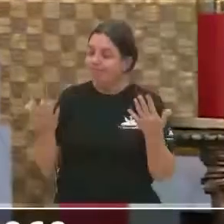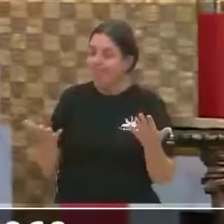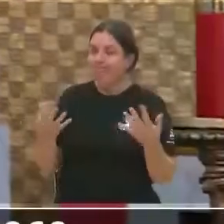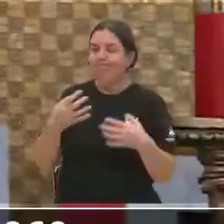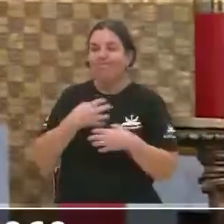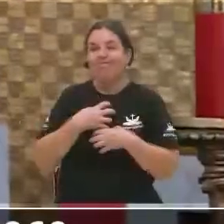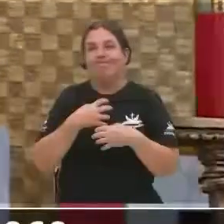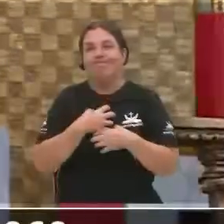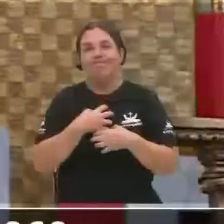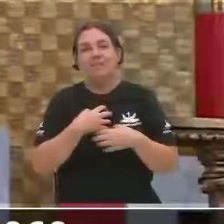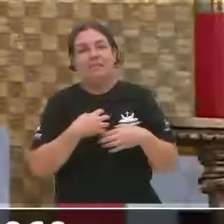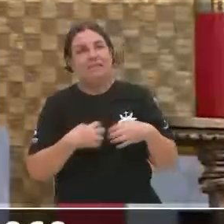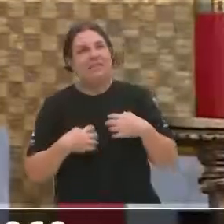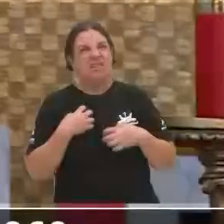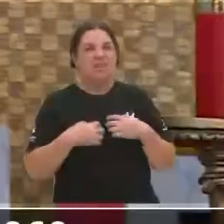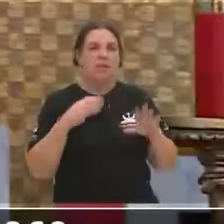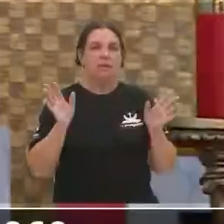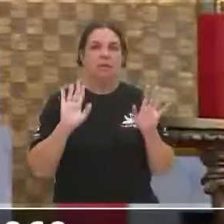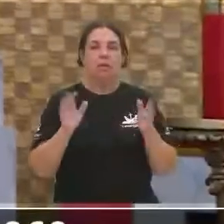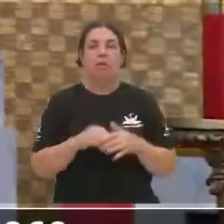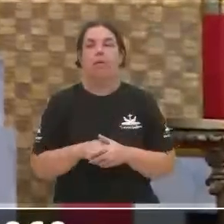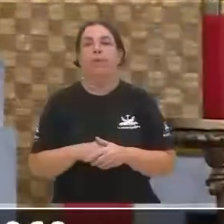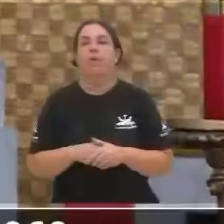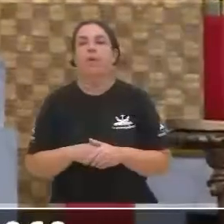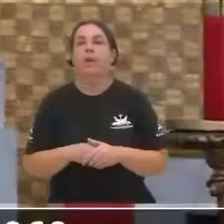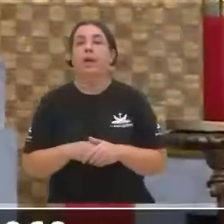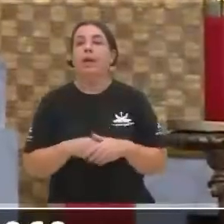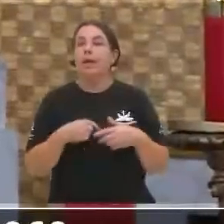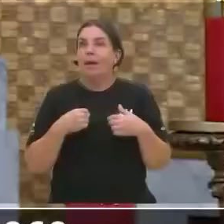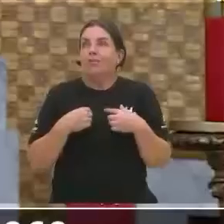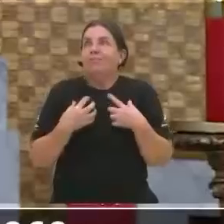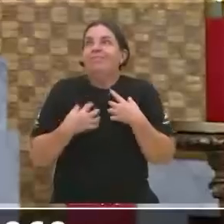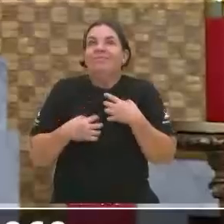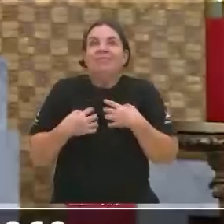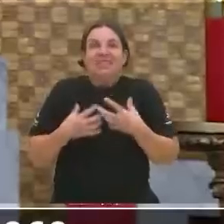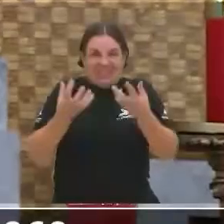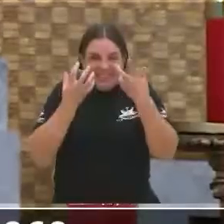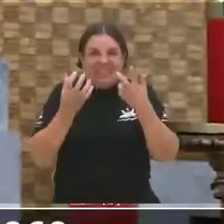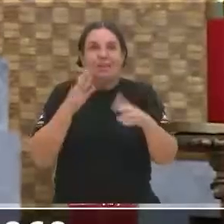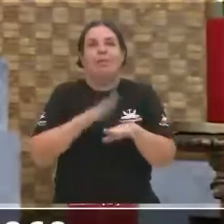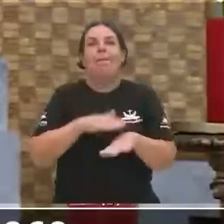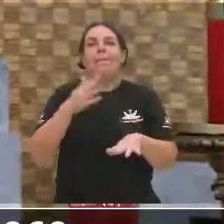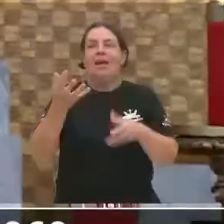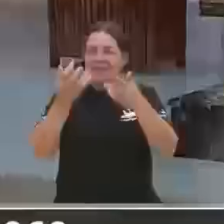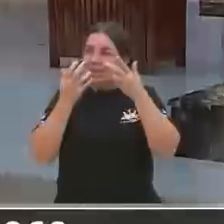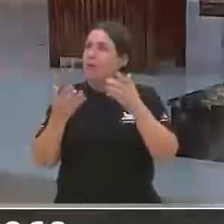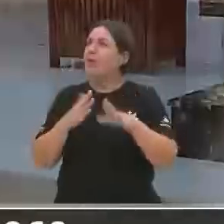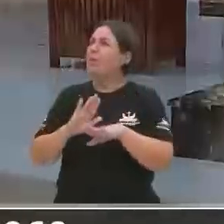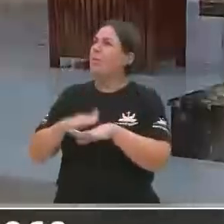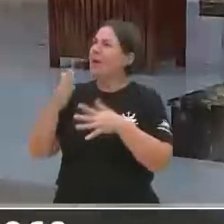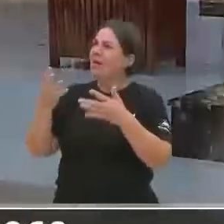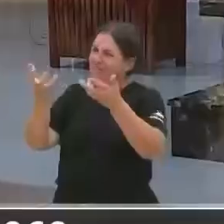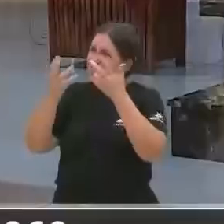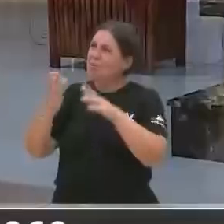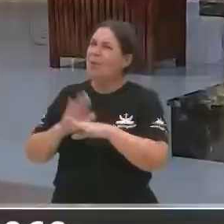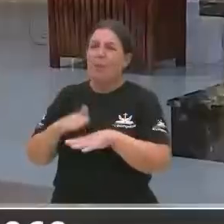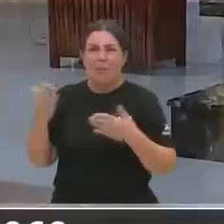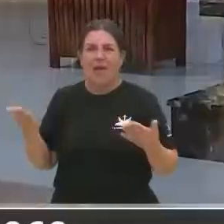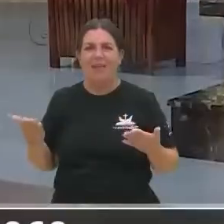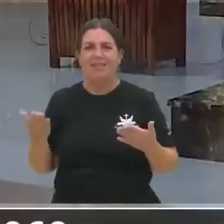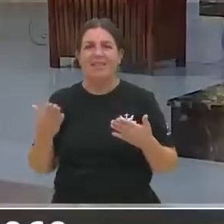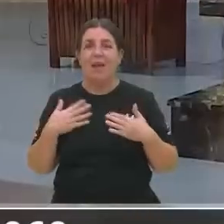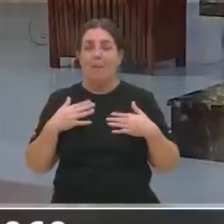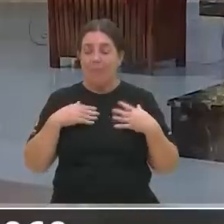diria ansiedade mas a interiar mais no sentido de que em mim